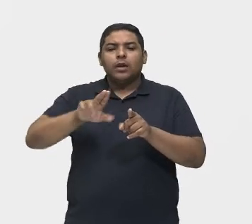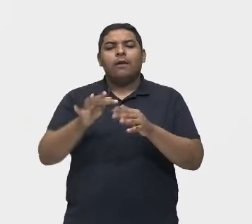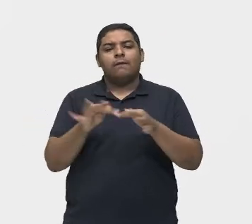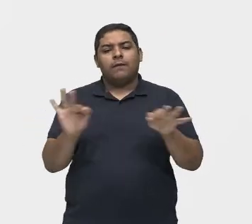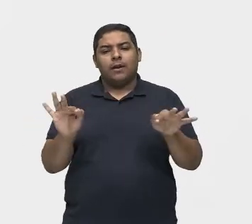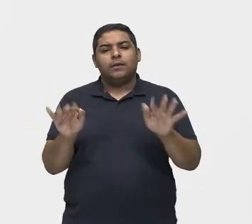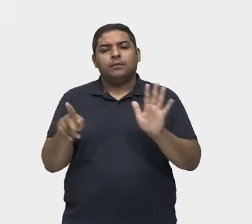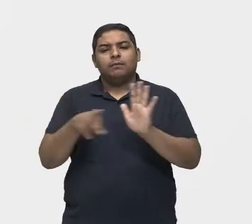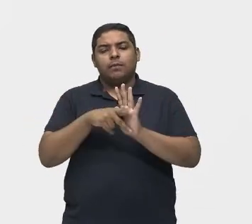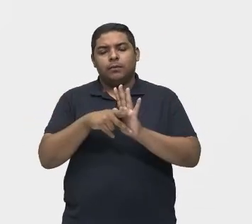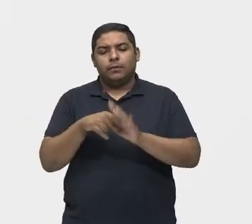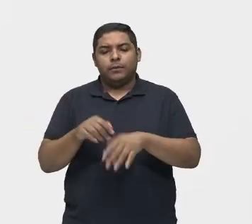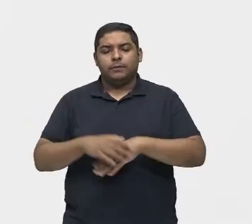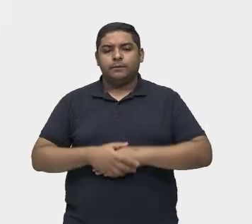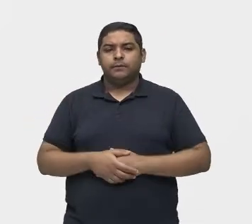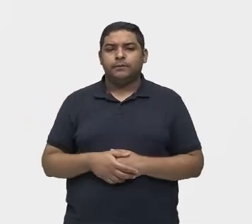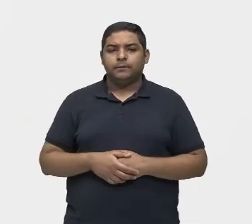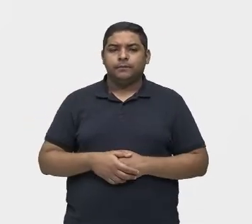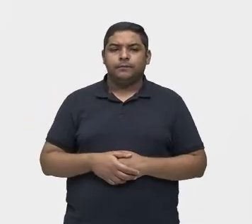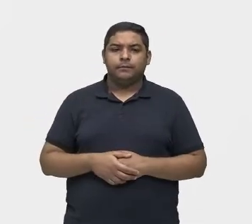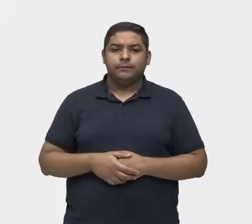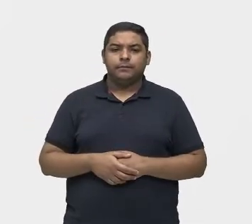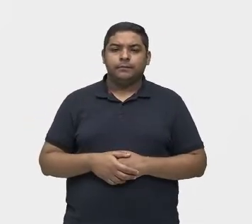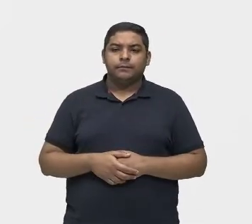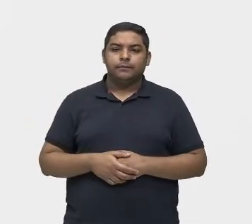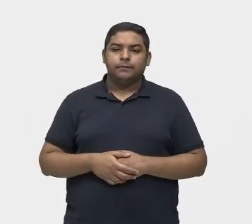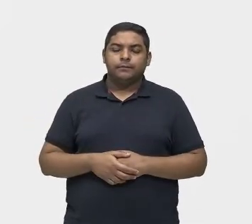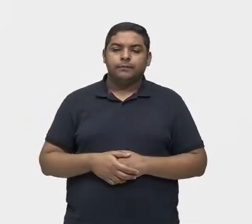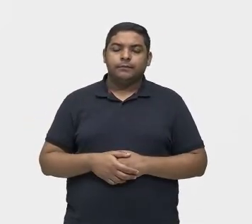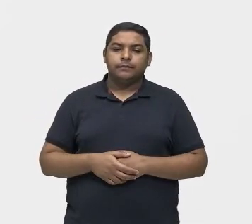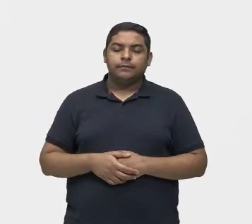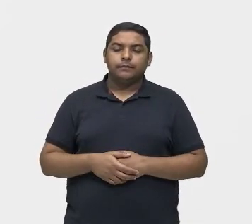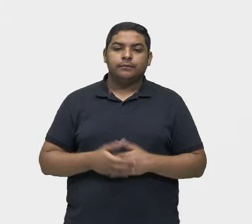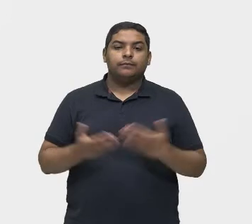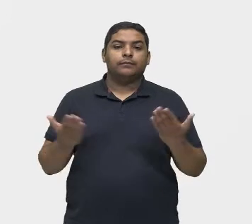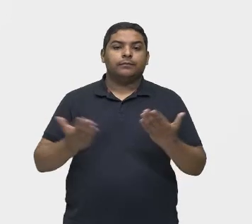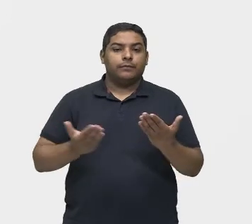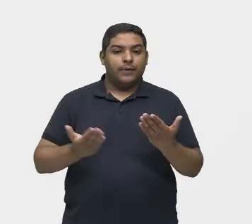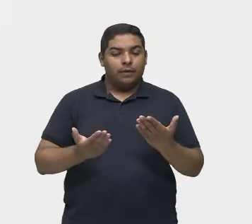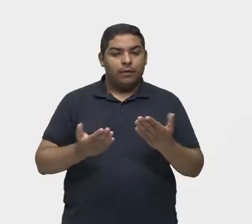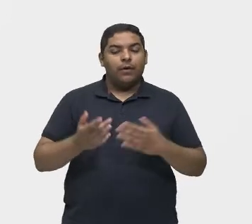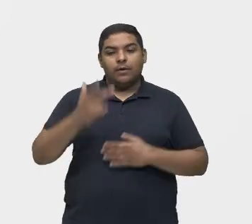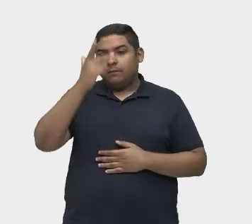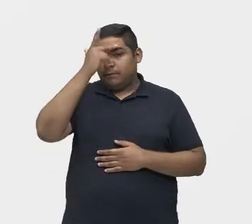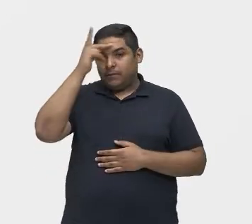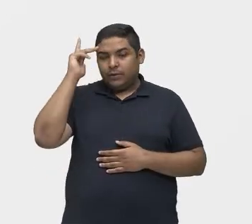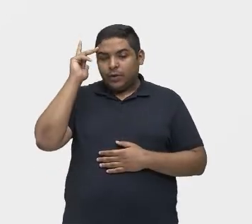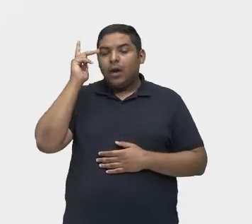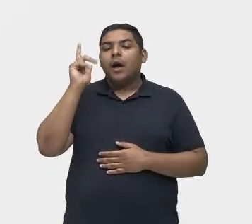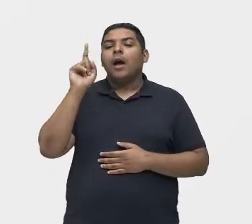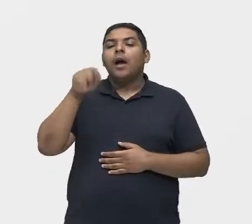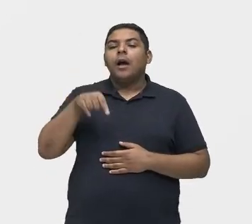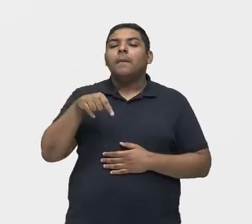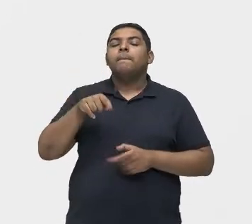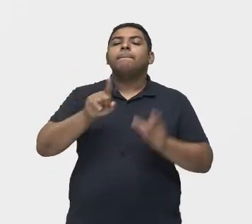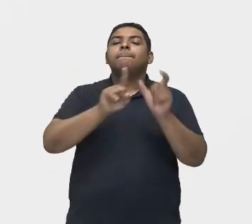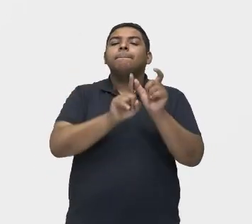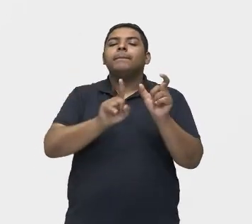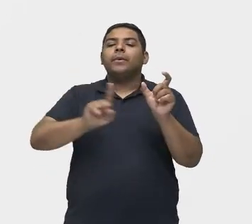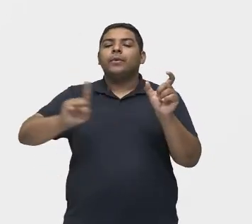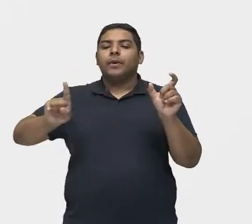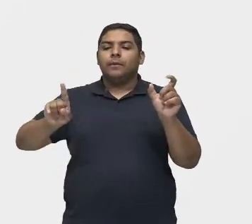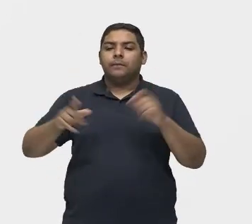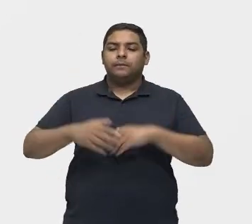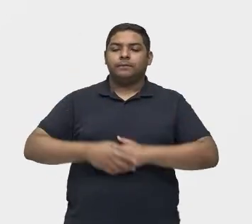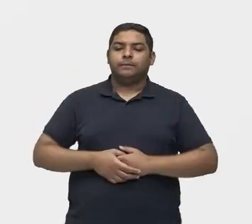was. No, it wasn't. Forma abreviada. Agora, com o sujeito, né, no plural. Nós vamos iniciar a